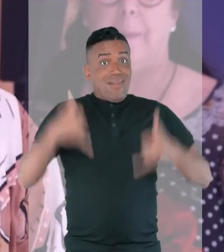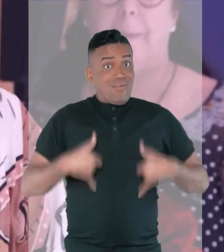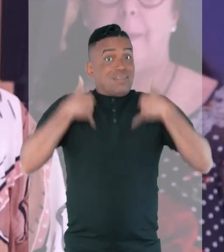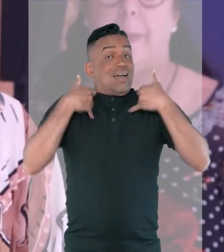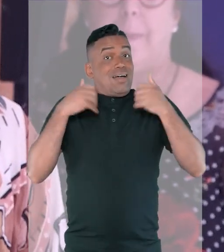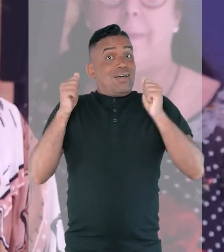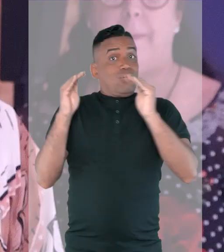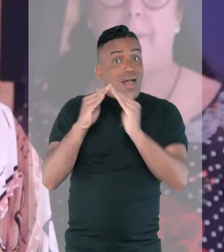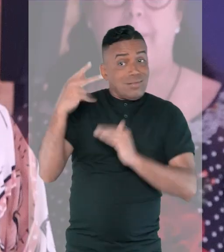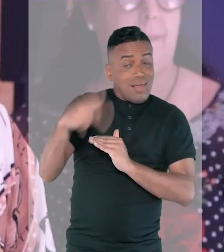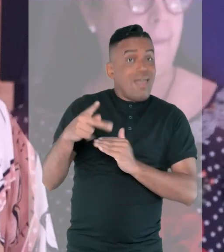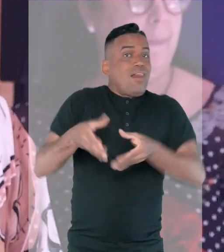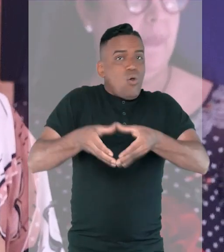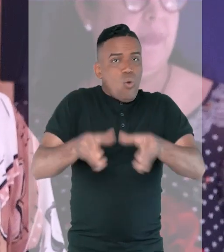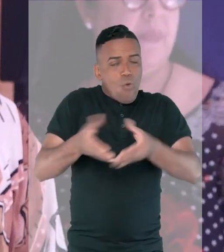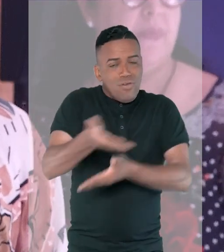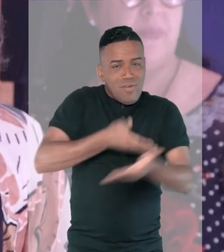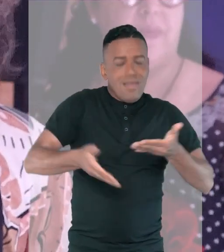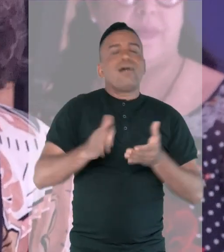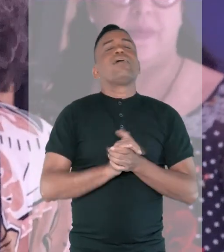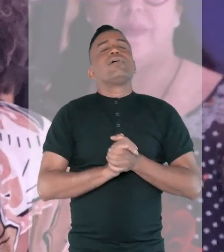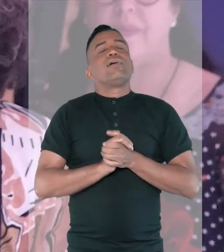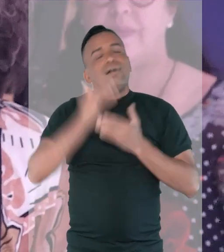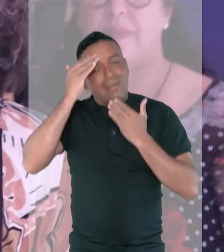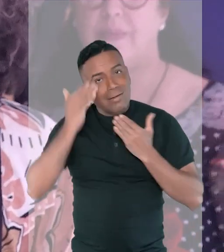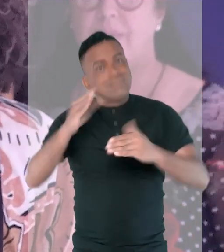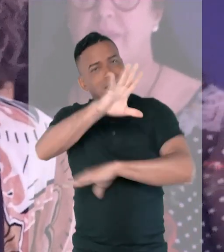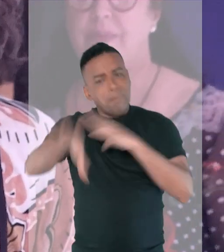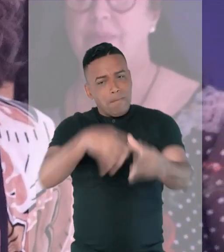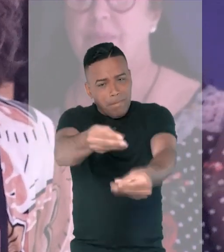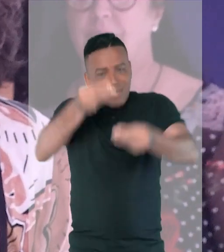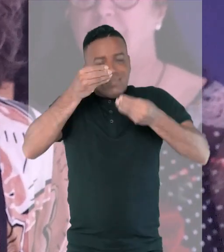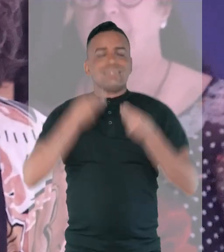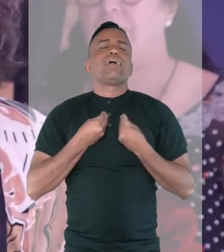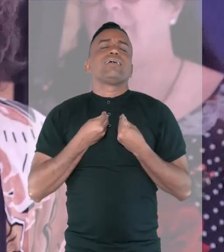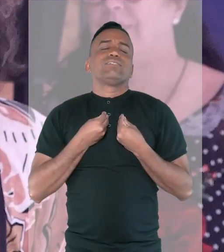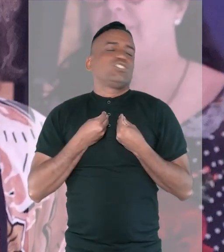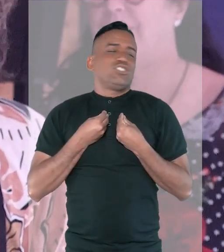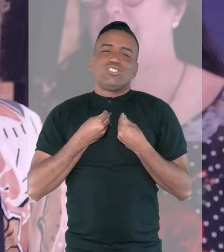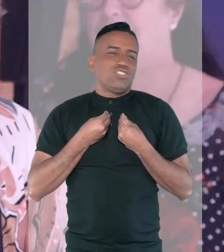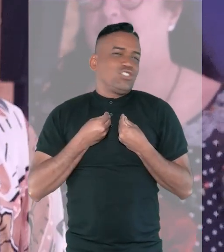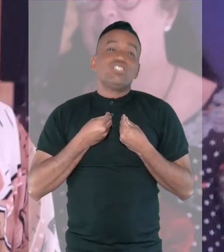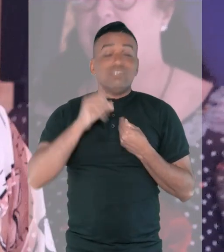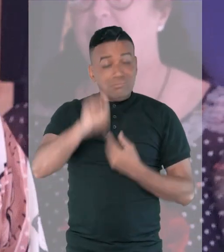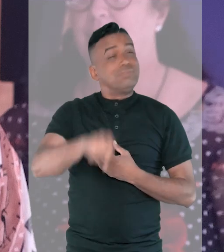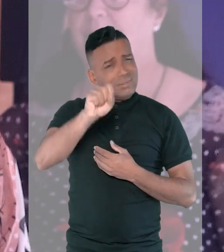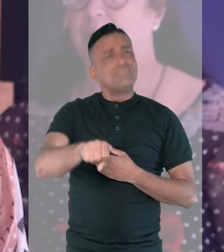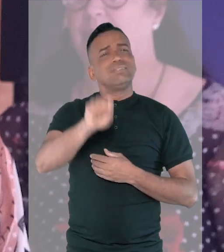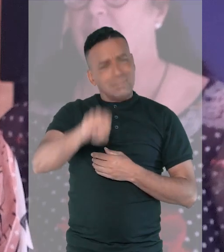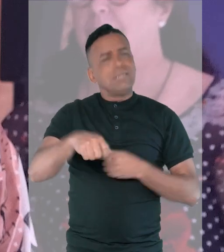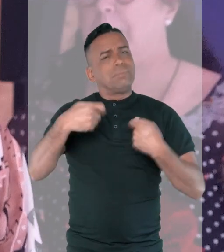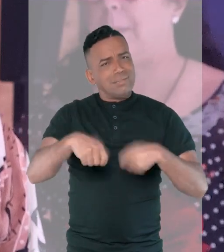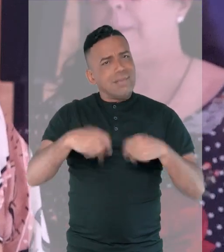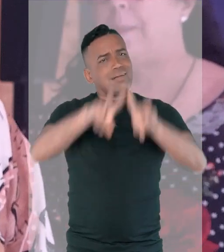frequentei a casa dela, convivi com ela. E hoje eu só tenho a agradecer esse presente que você está dando, porque tem todo um significado e a gente sim